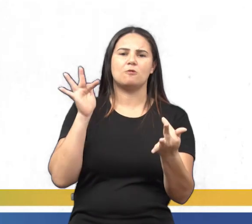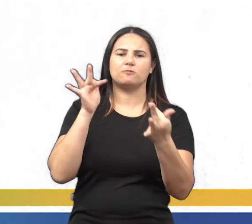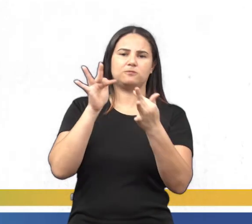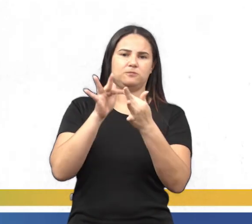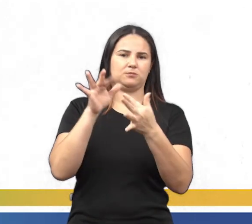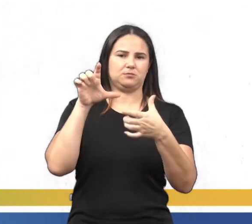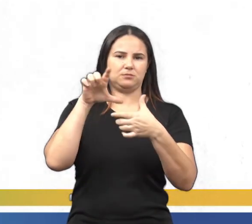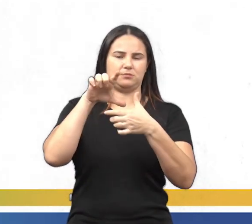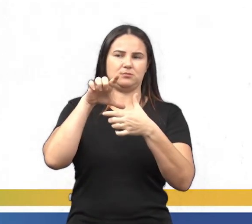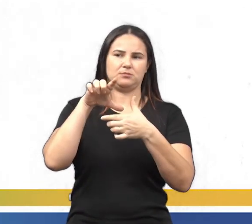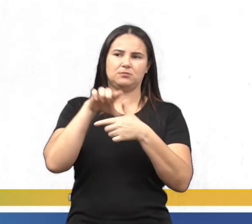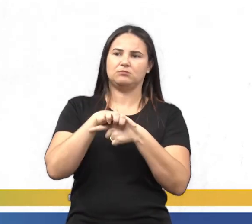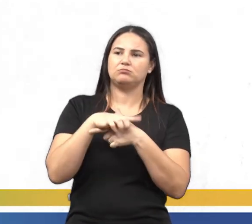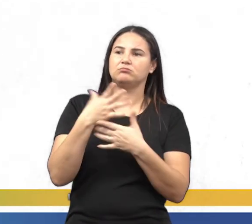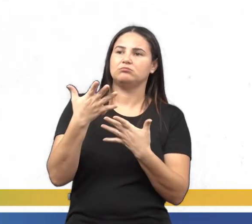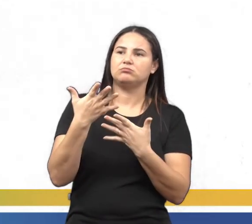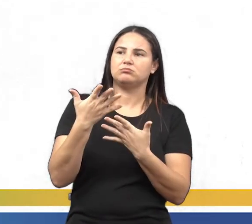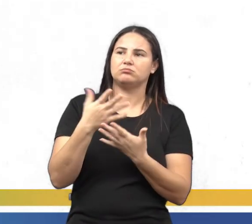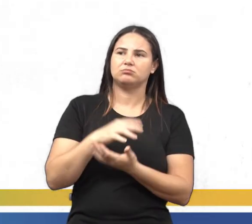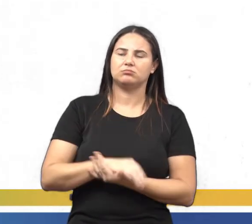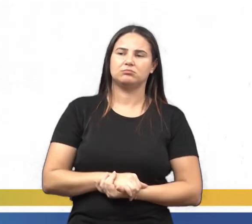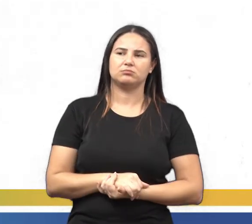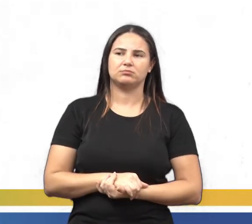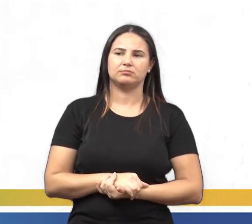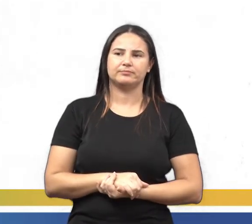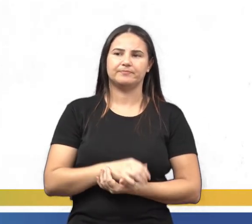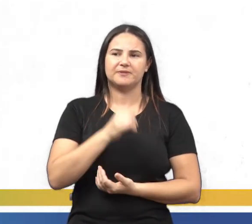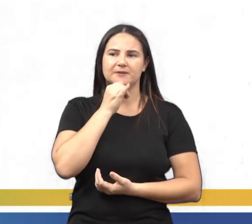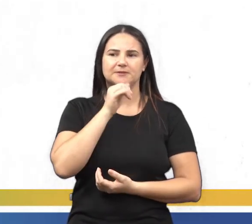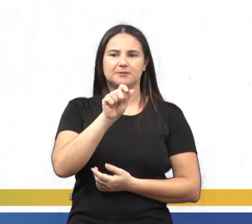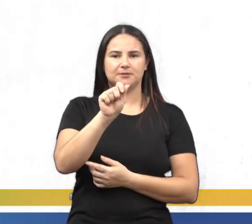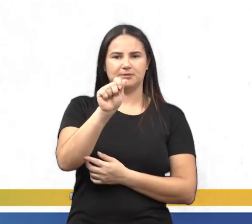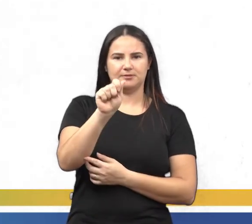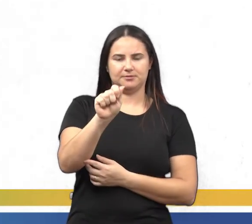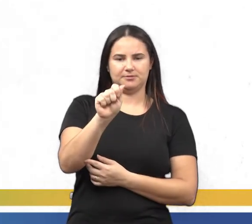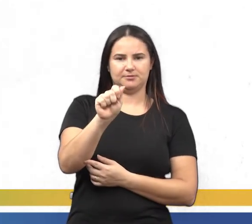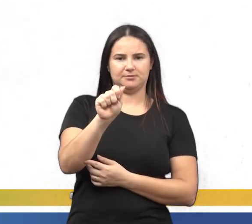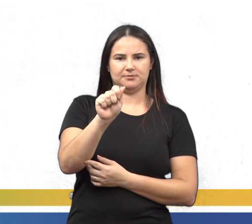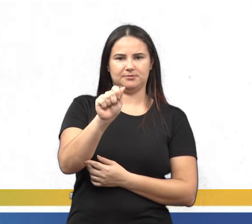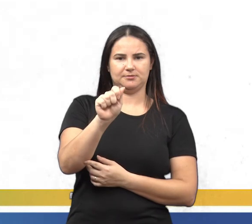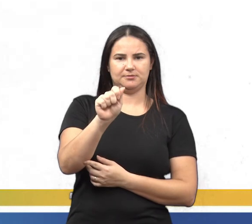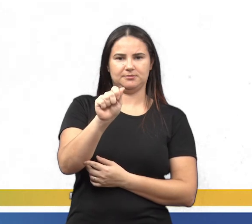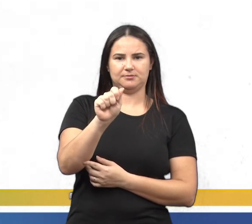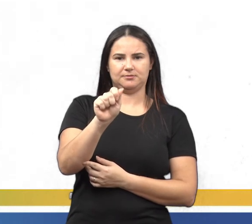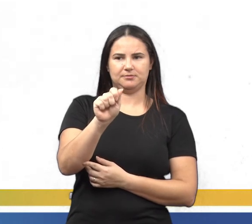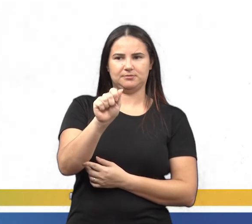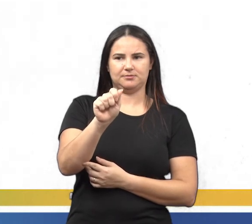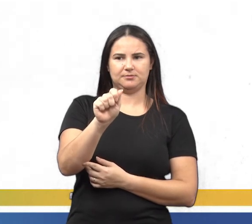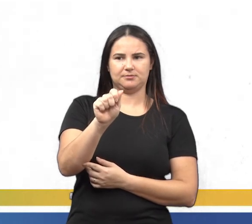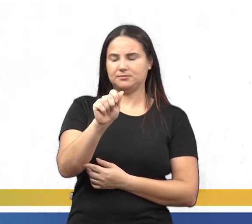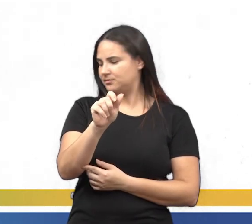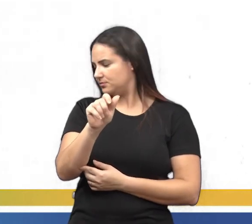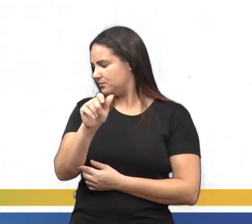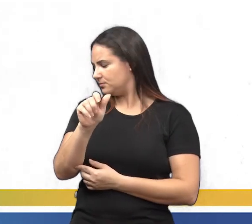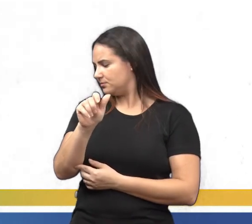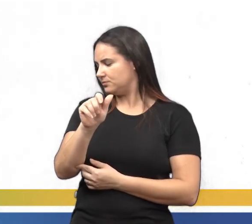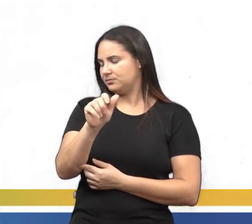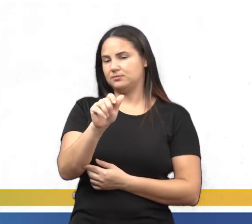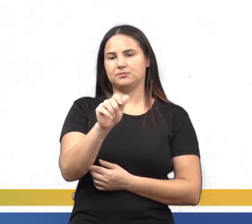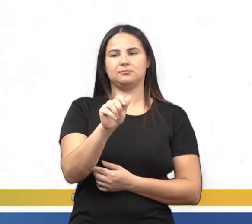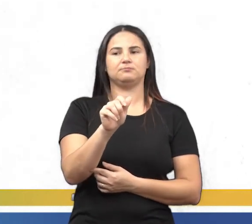de poema? Vamos ler lá? Letra A. Será que é a função fática? B.